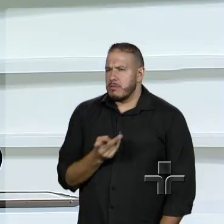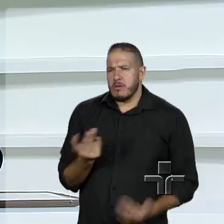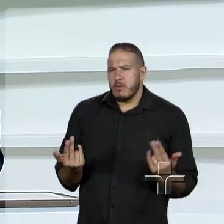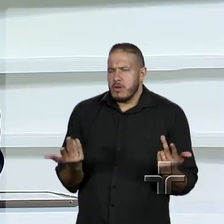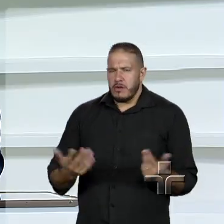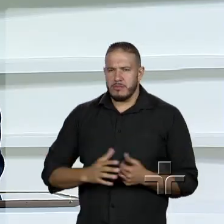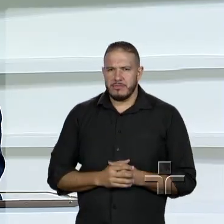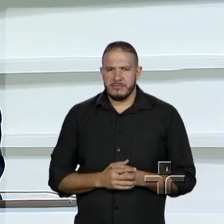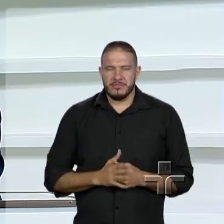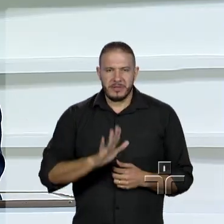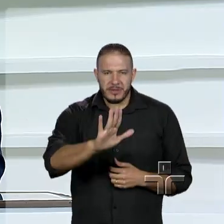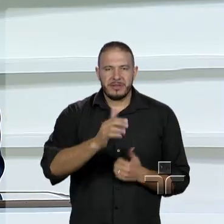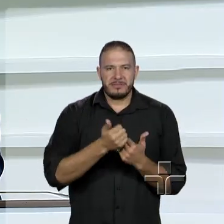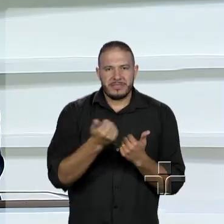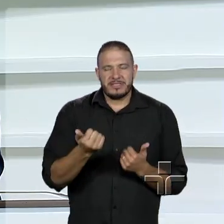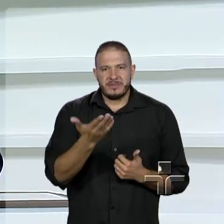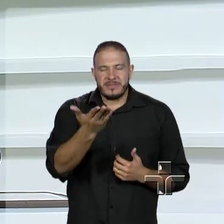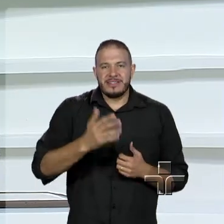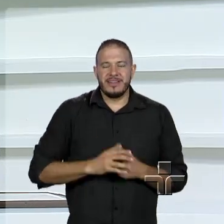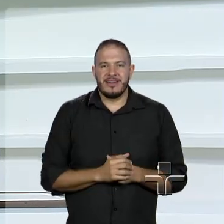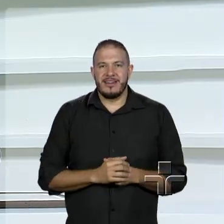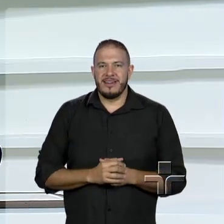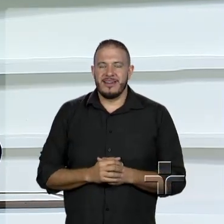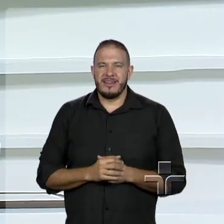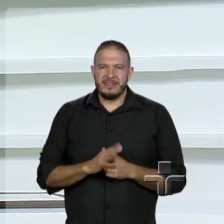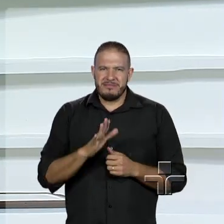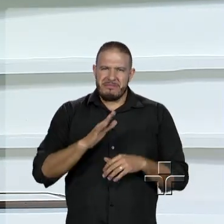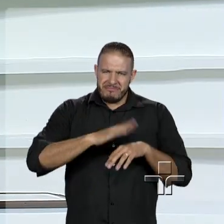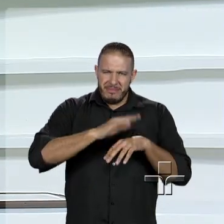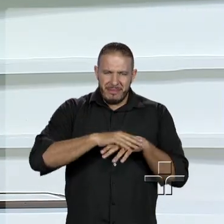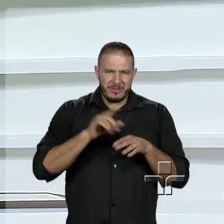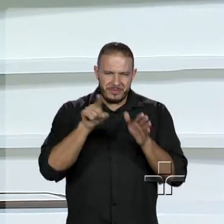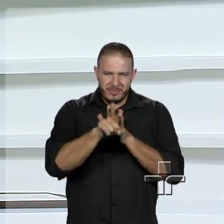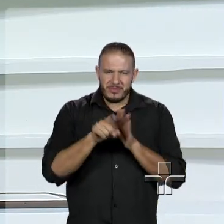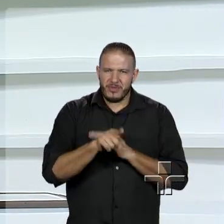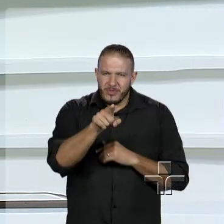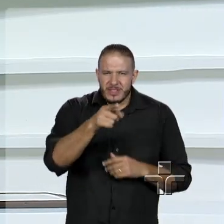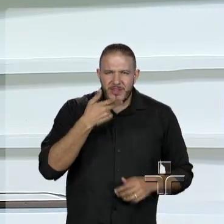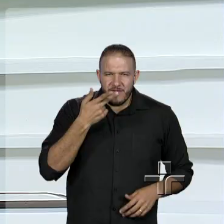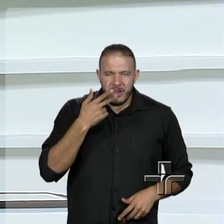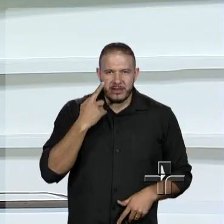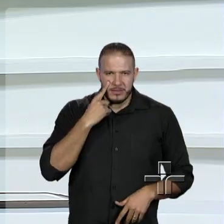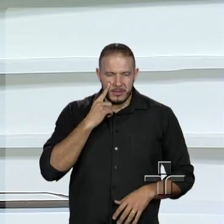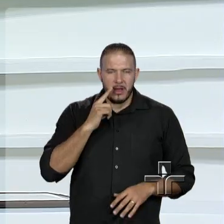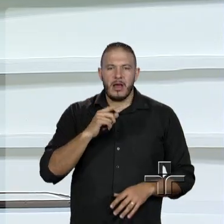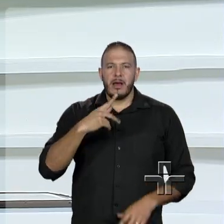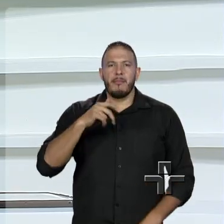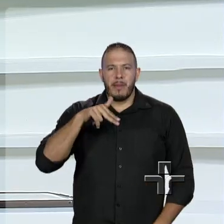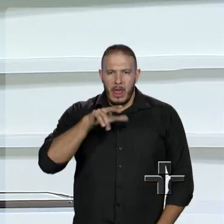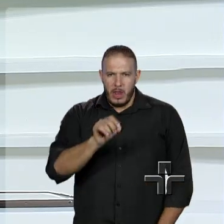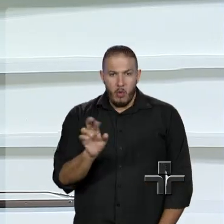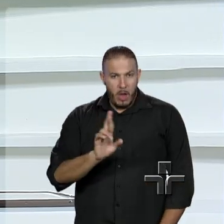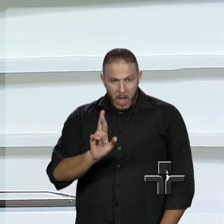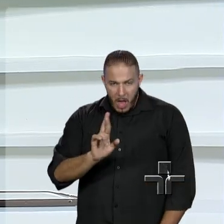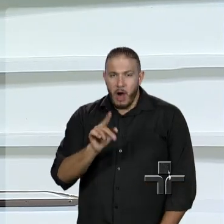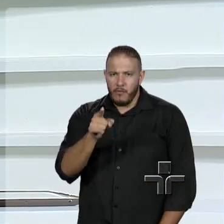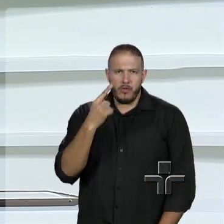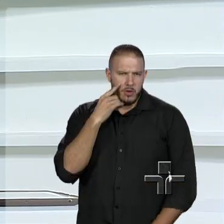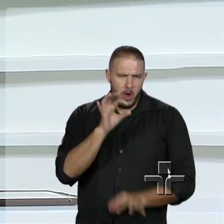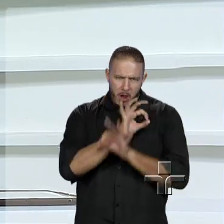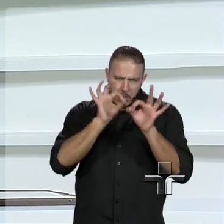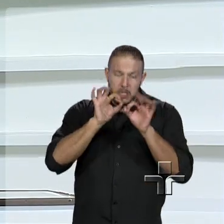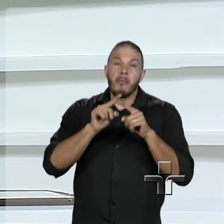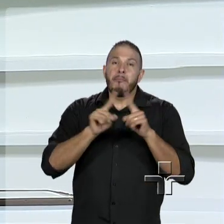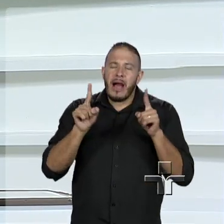Agora, ministro, mais algumas perguntas. O senhor fala que o Plano Real foi um plano brilhante com